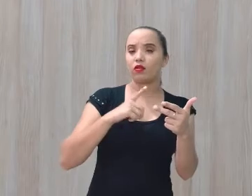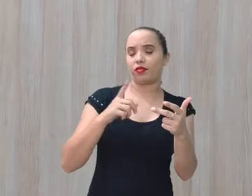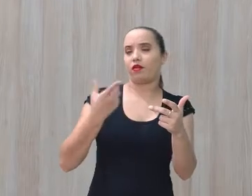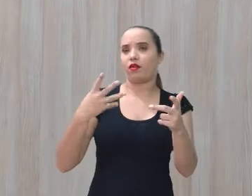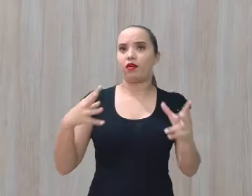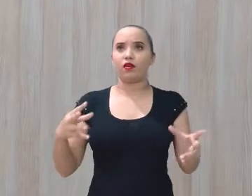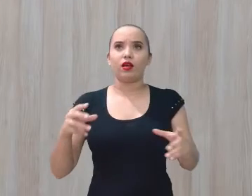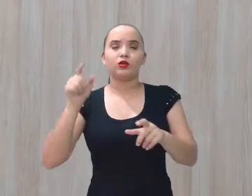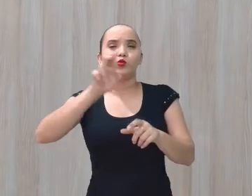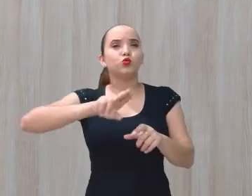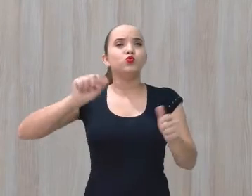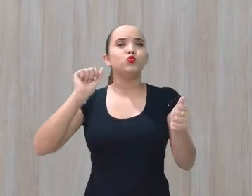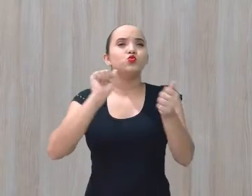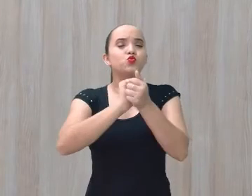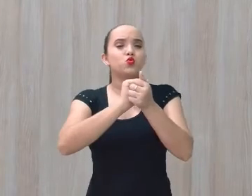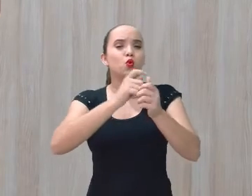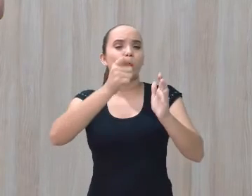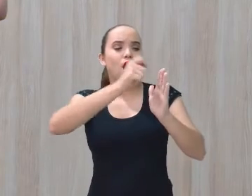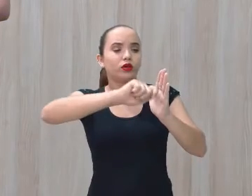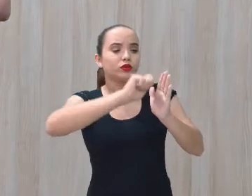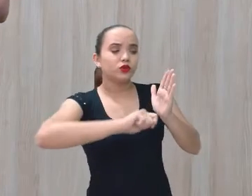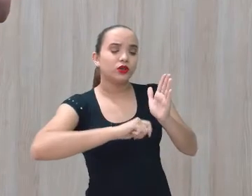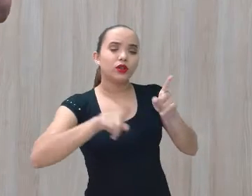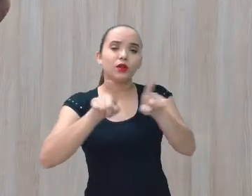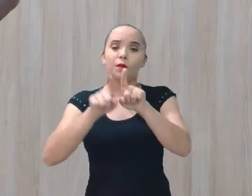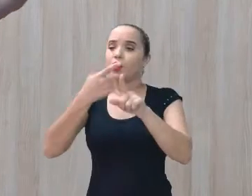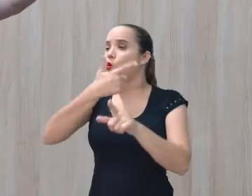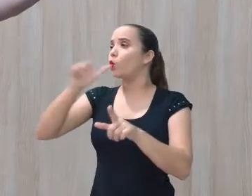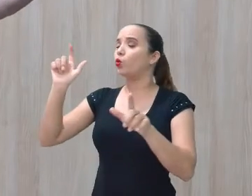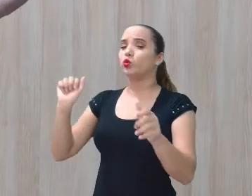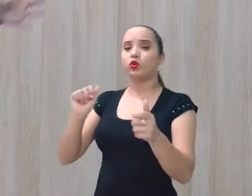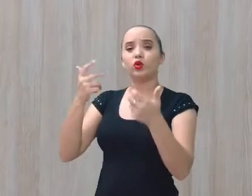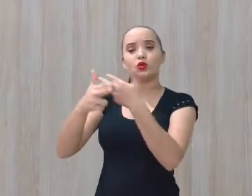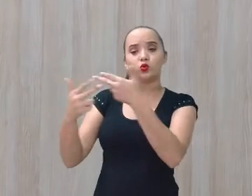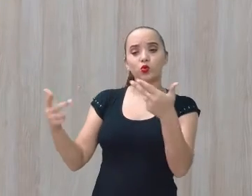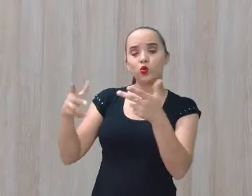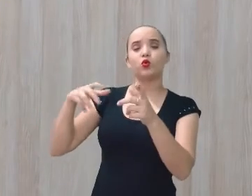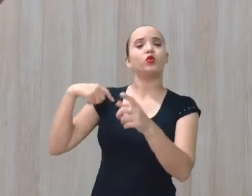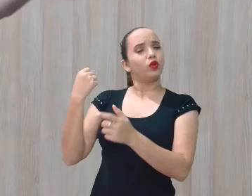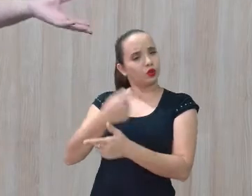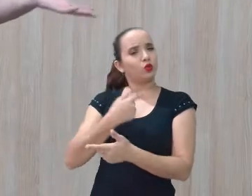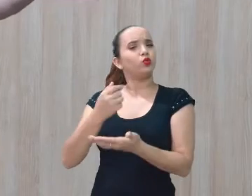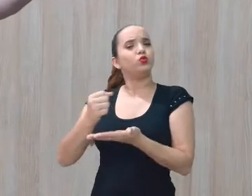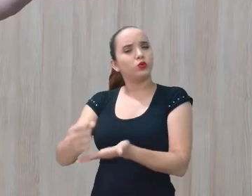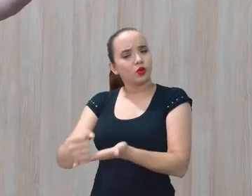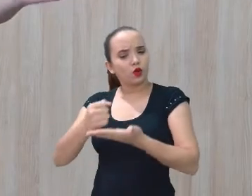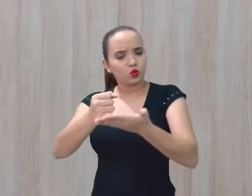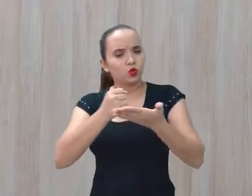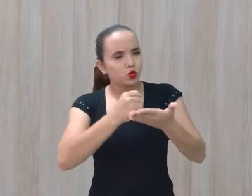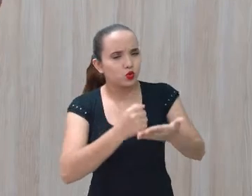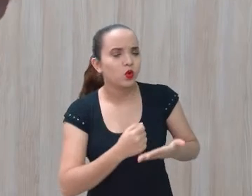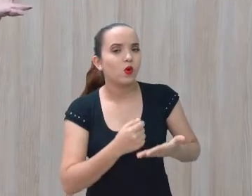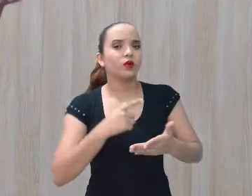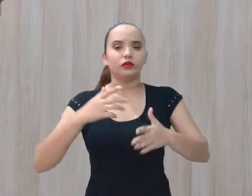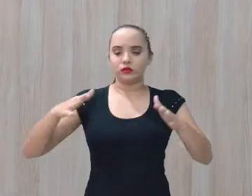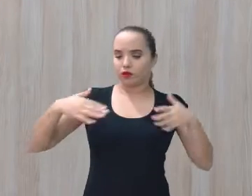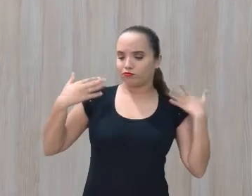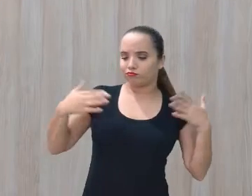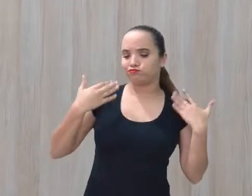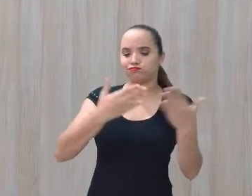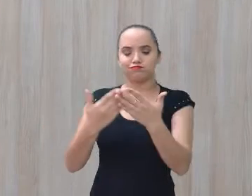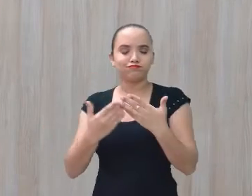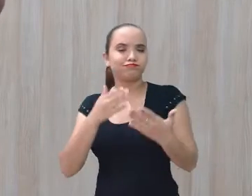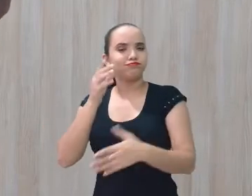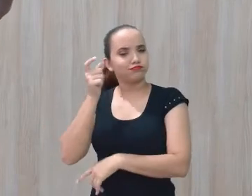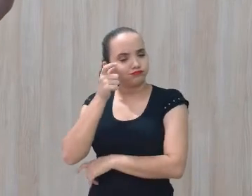né? Além da escrita. Então, elementos que nos ajudam, que deixam a nossa aula mais divertida, mais interessante.